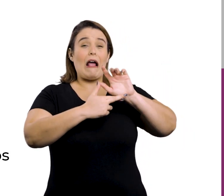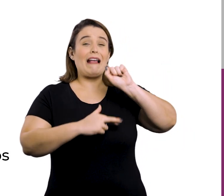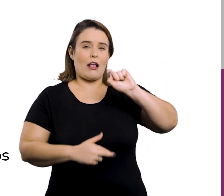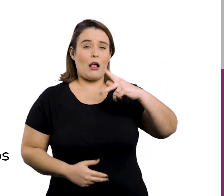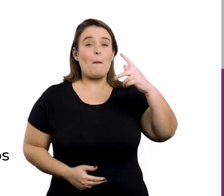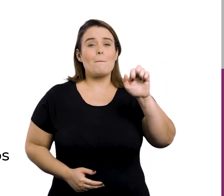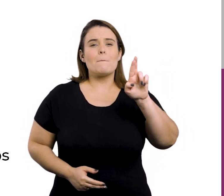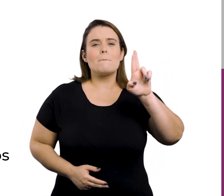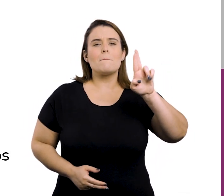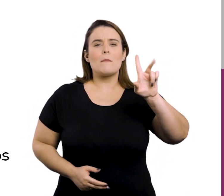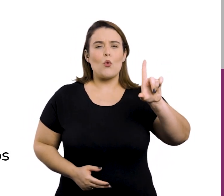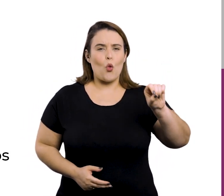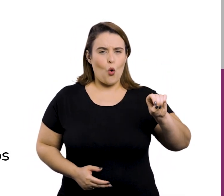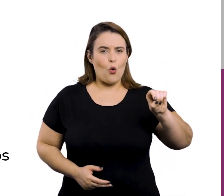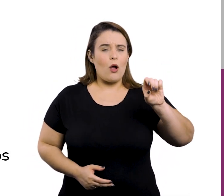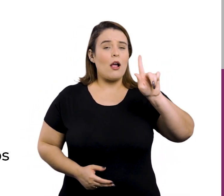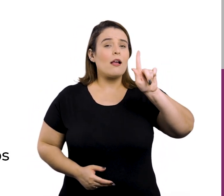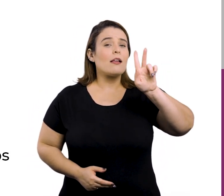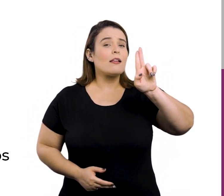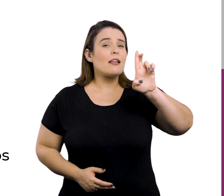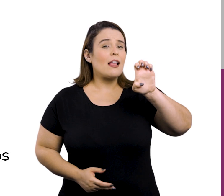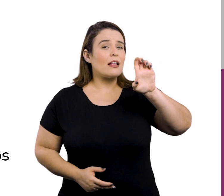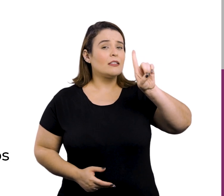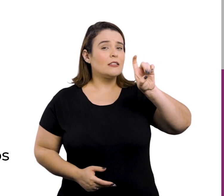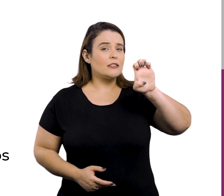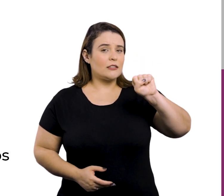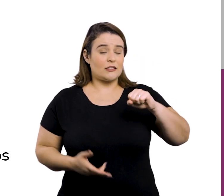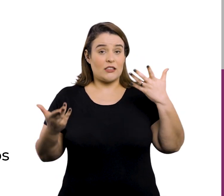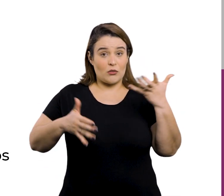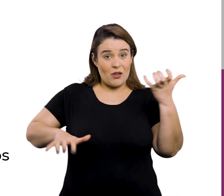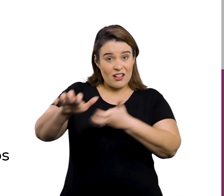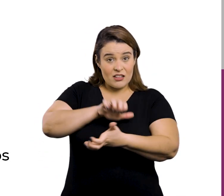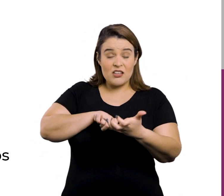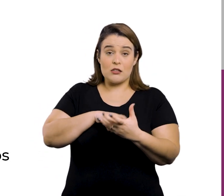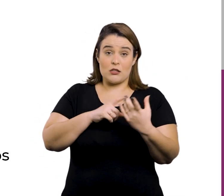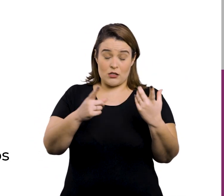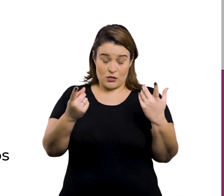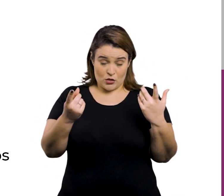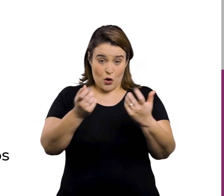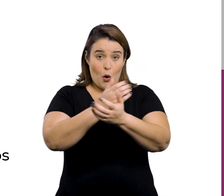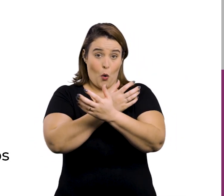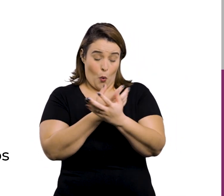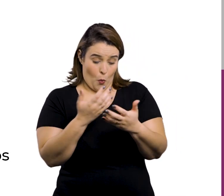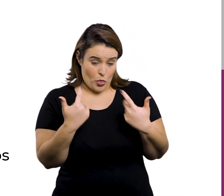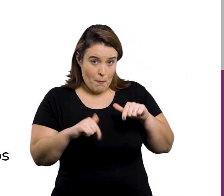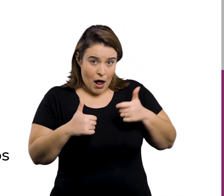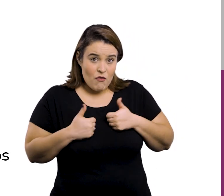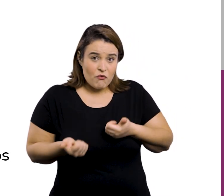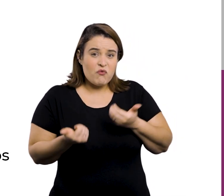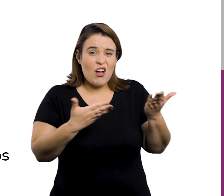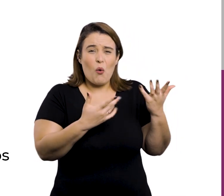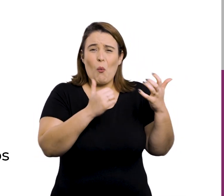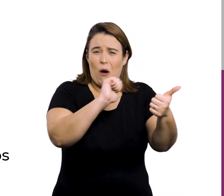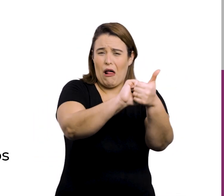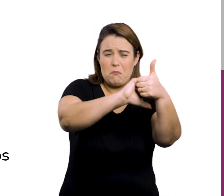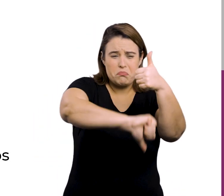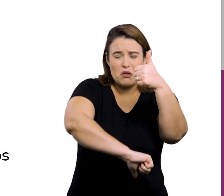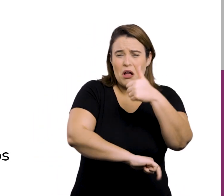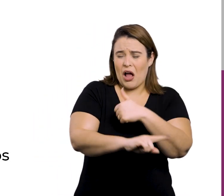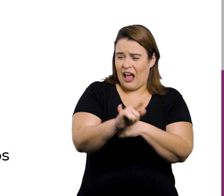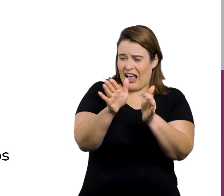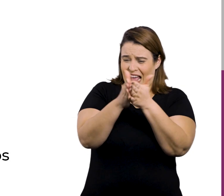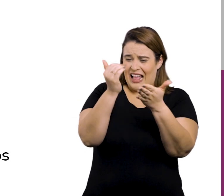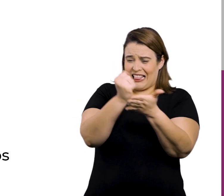financeiro representado pelo Paulo Guedes. Infelizmente, em plena crise, em que os empregos oferecidos são de péssima